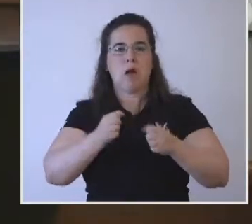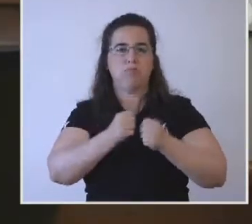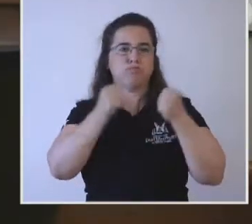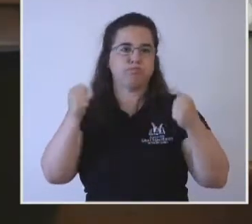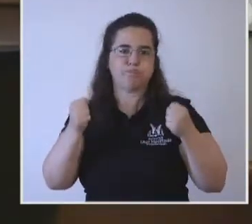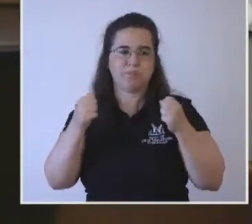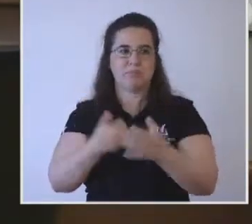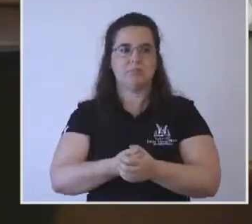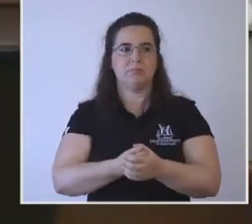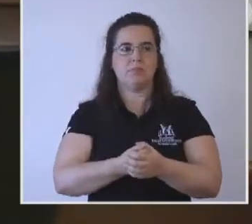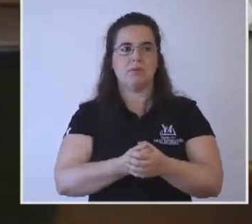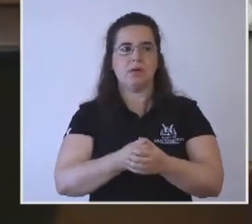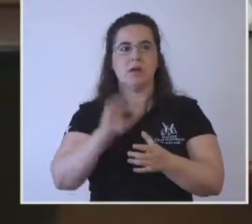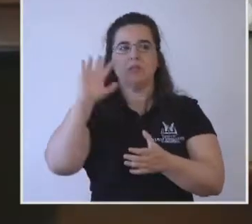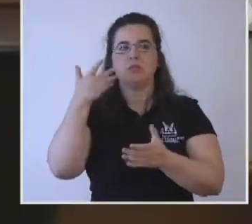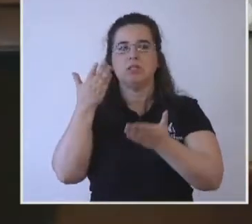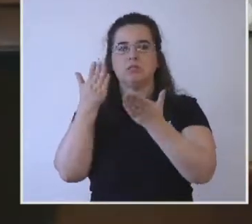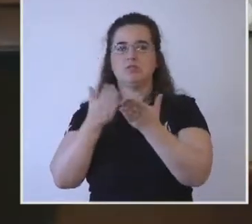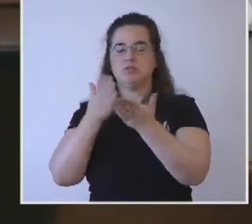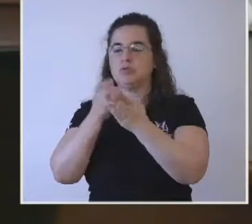Quando olhamos para um outro estudo,